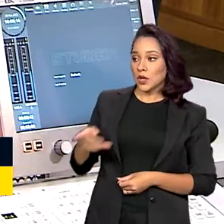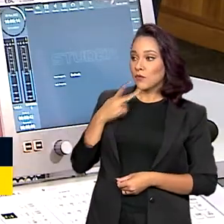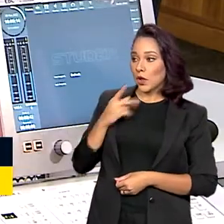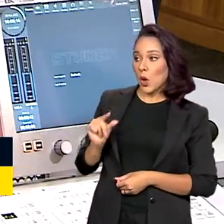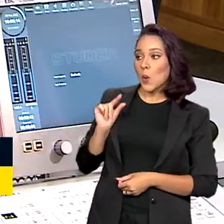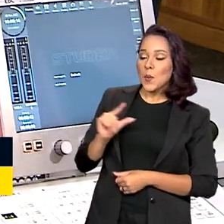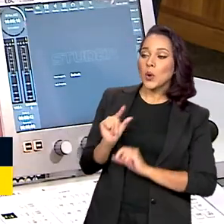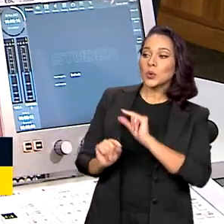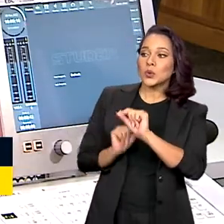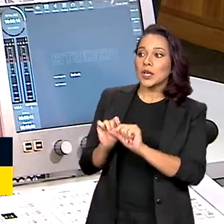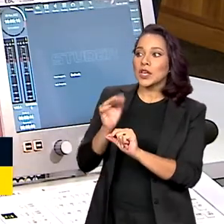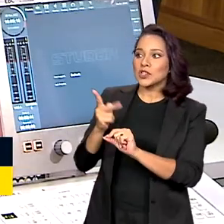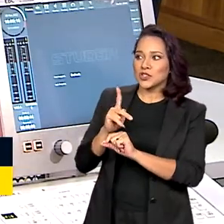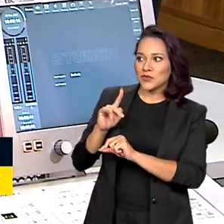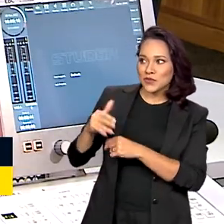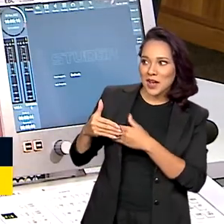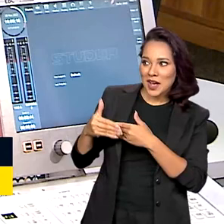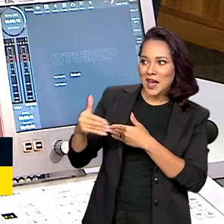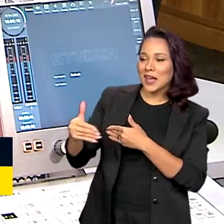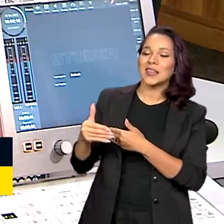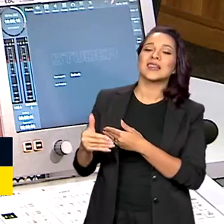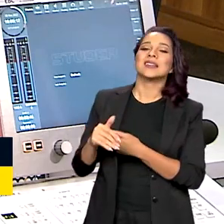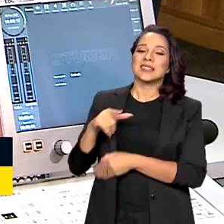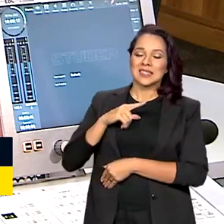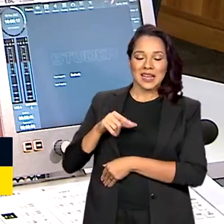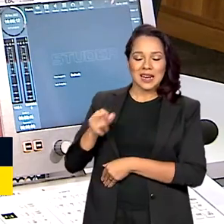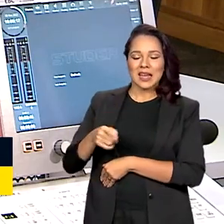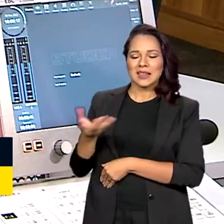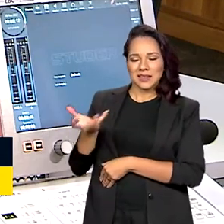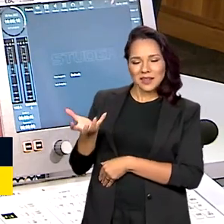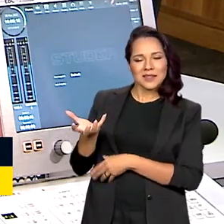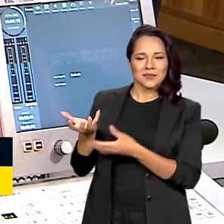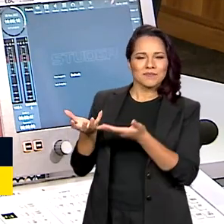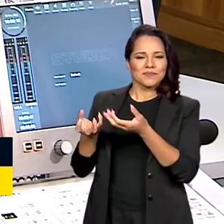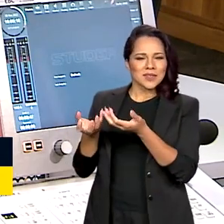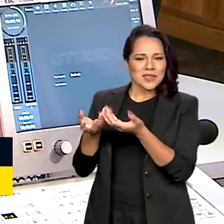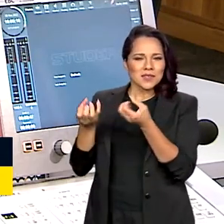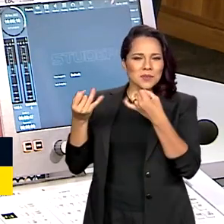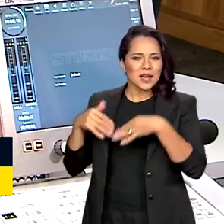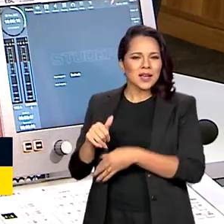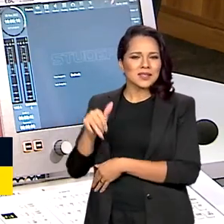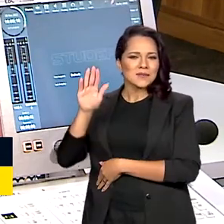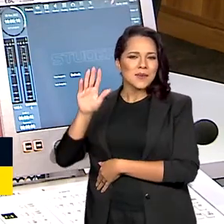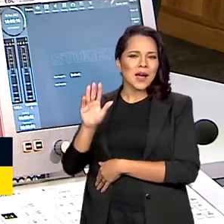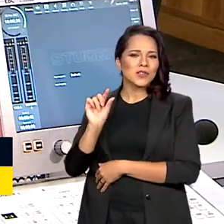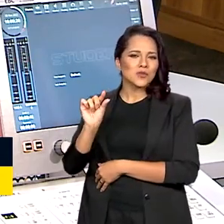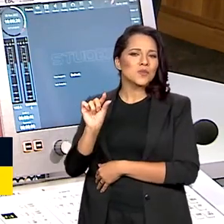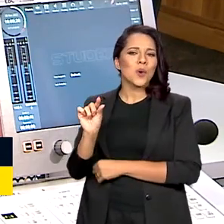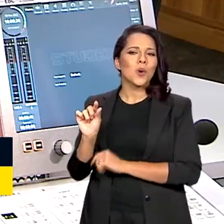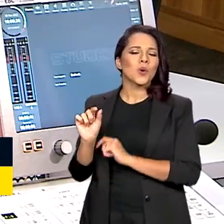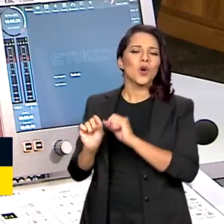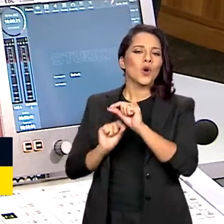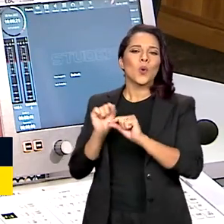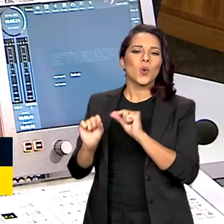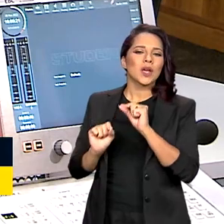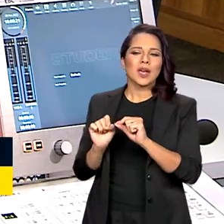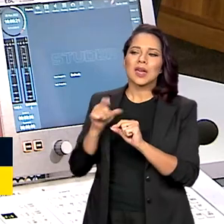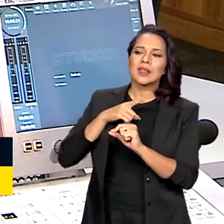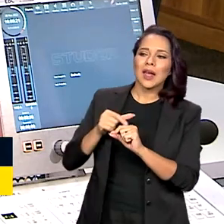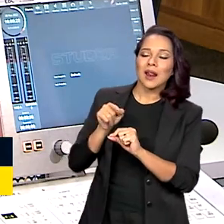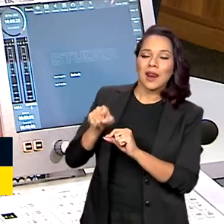pouco então do que a gente vai levar. Queria que o senhor explorasse então um pouquinho mais aí o que a gente vai levar e o que a